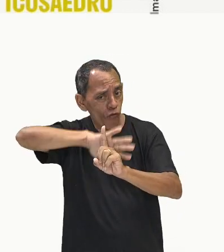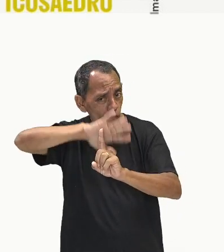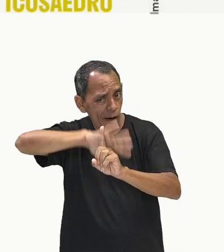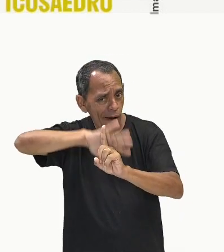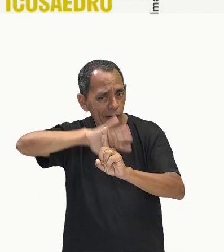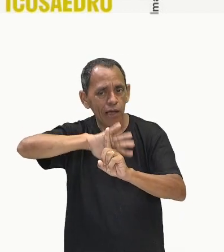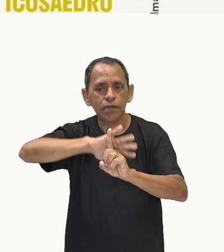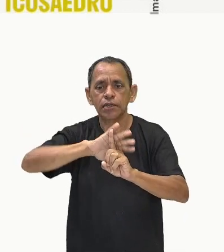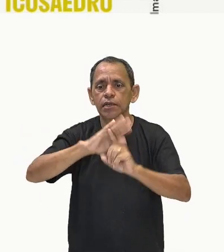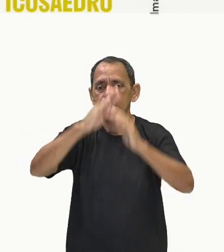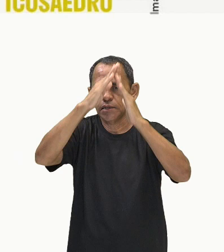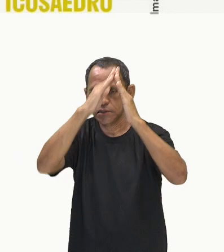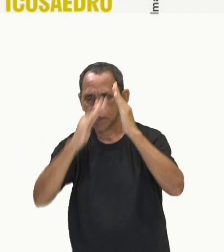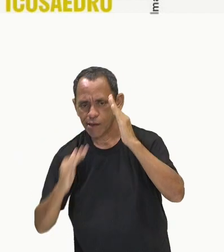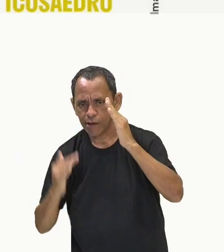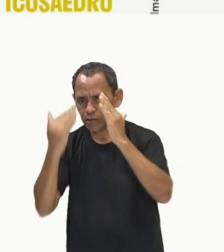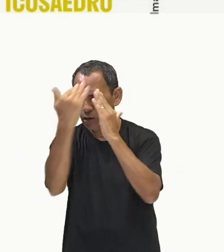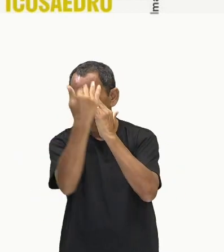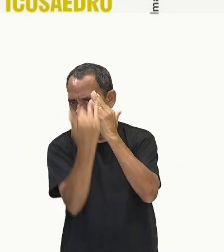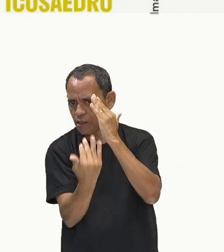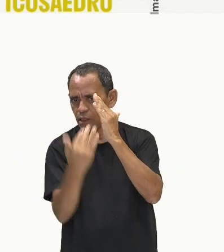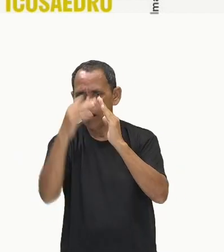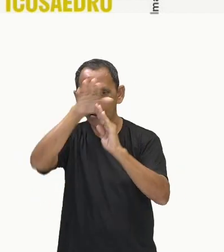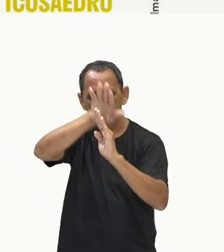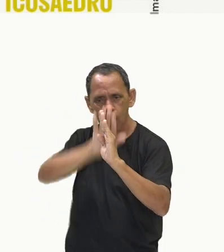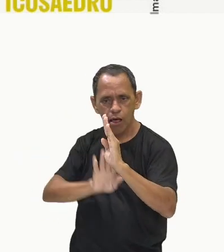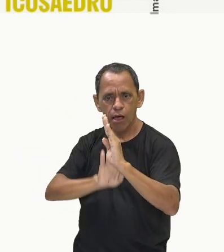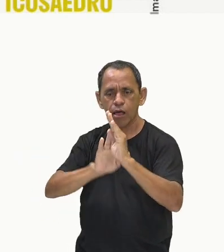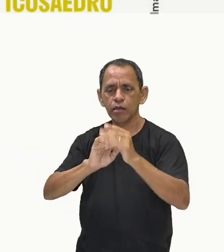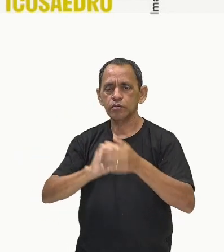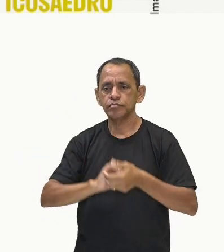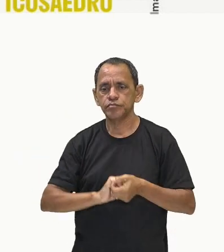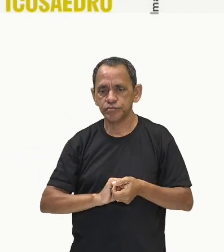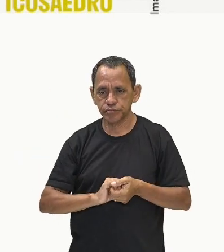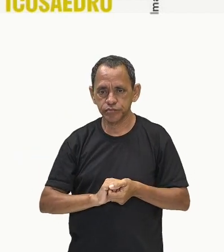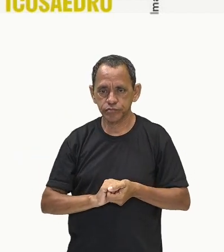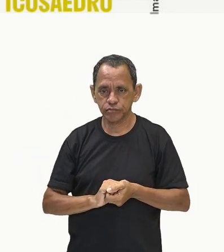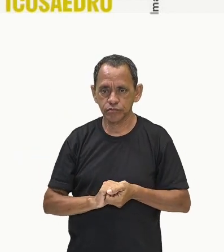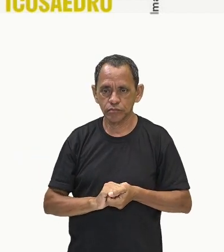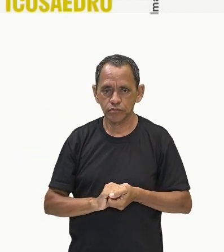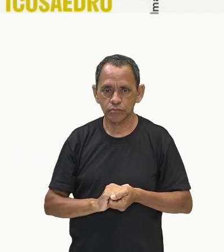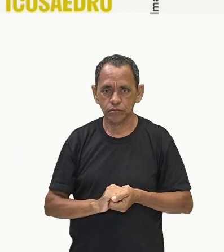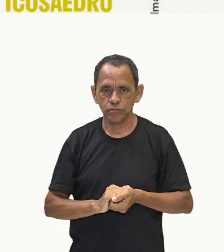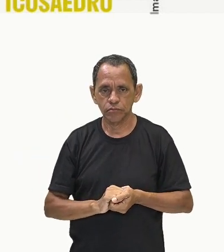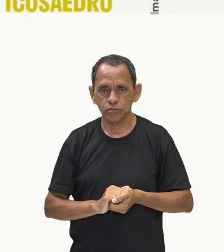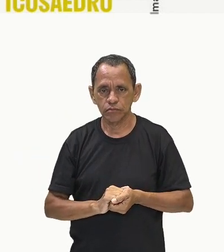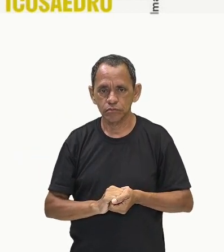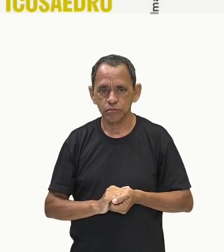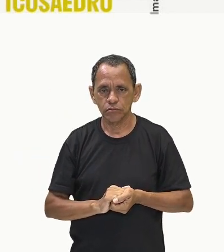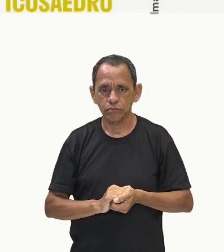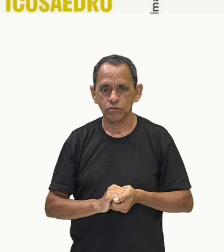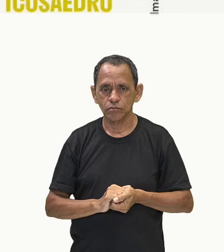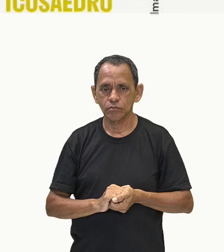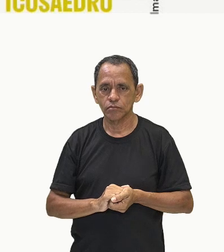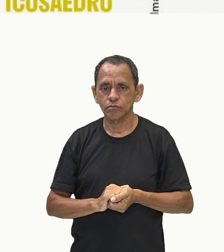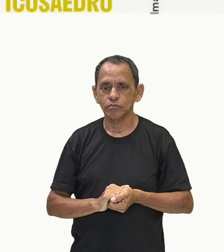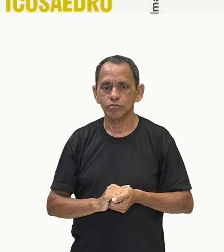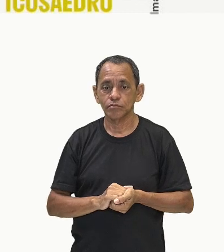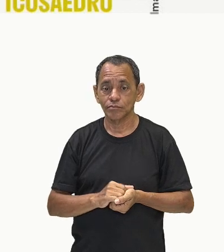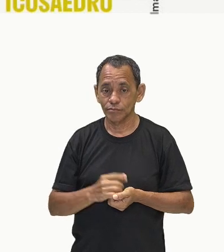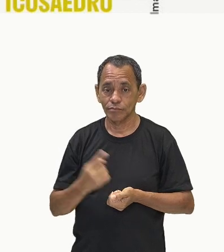poliedro platônico que é composto, que suas faces são formadas por quadrados, é o nosso